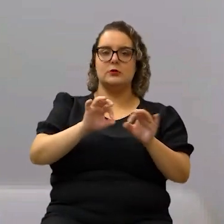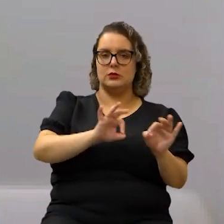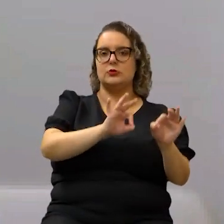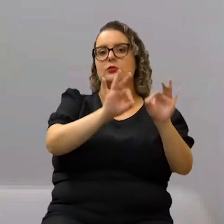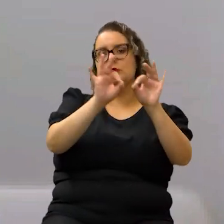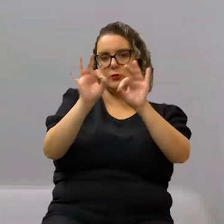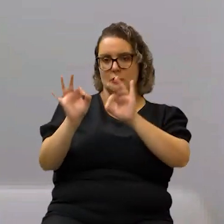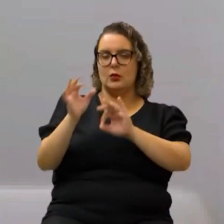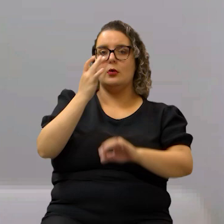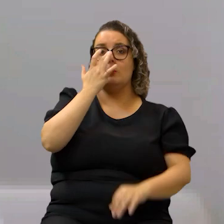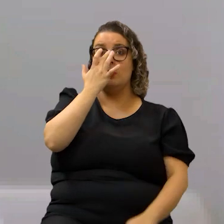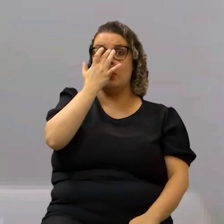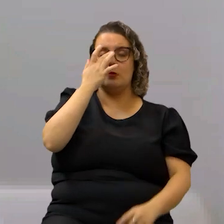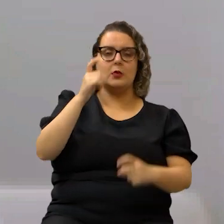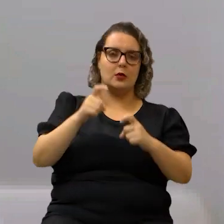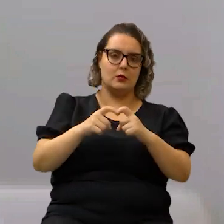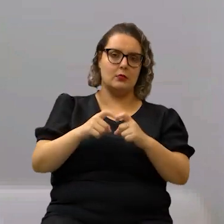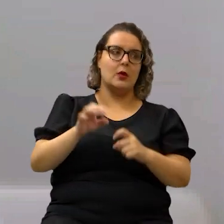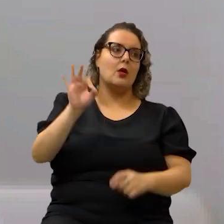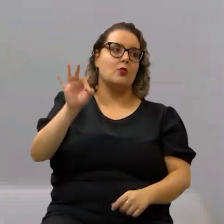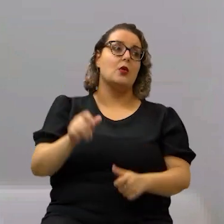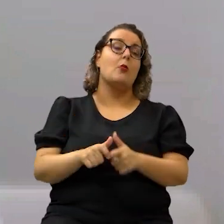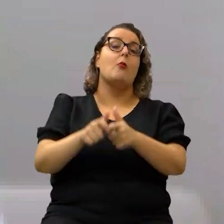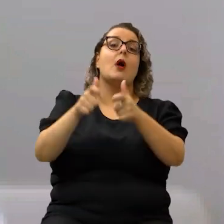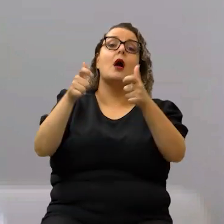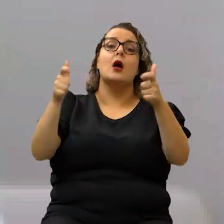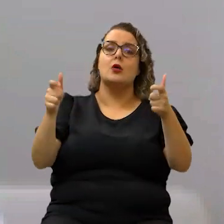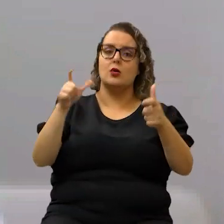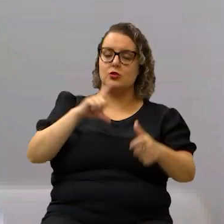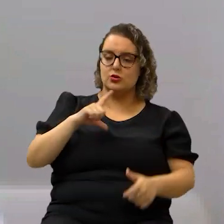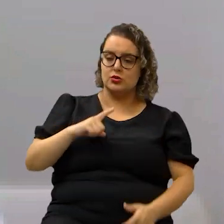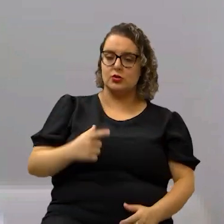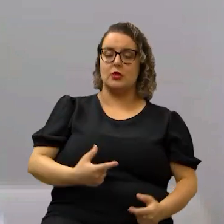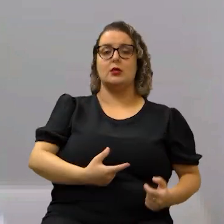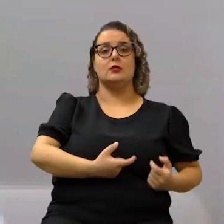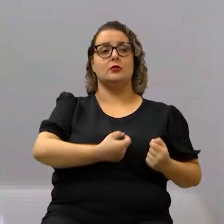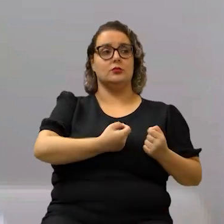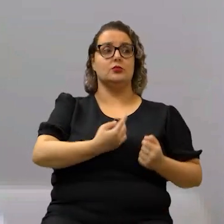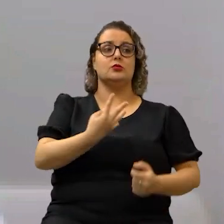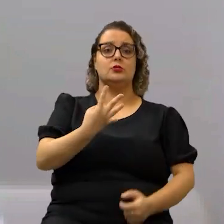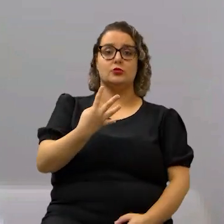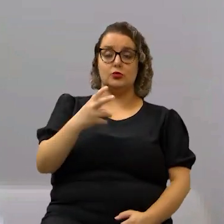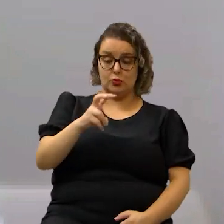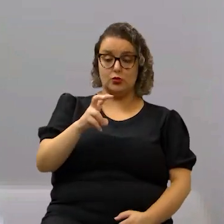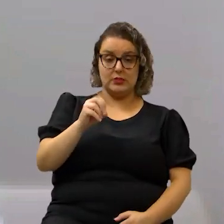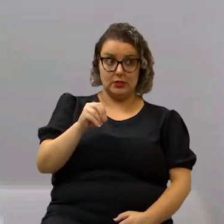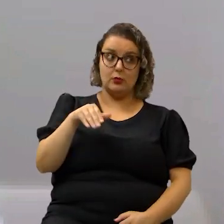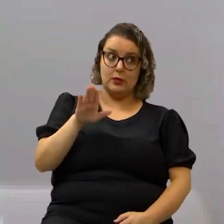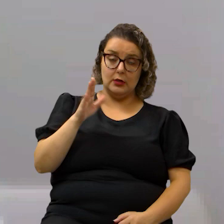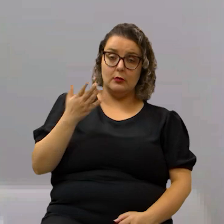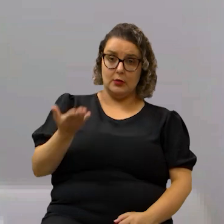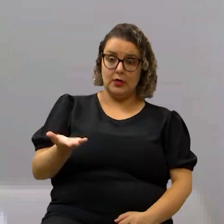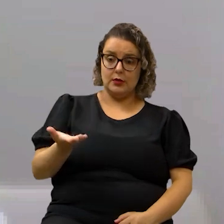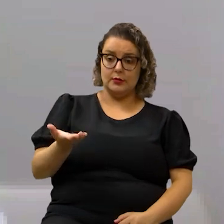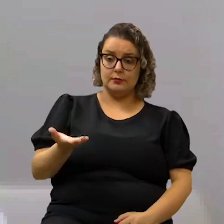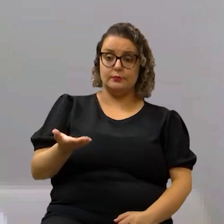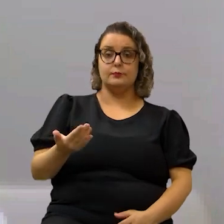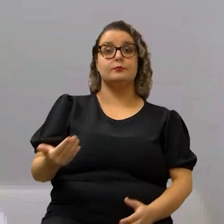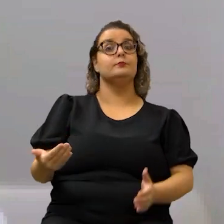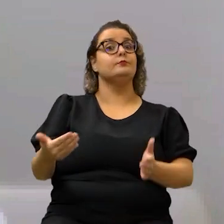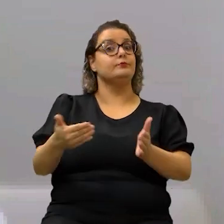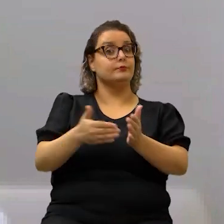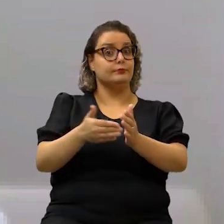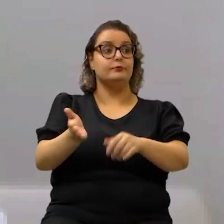seu acompanhamento. A chance maior de se ter câncer de mama, então, é a partir dos 50 anos.